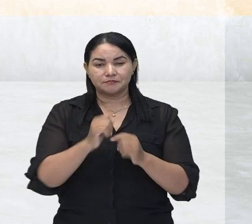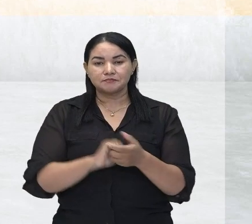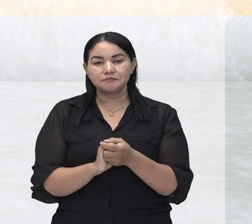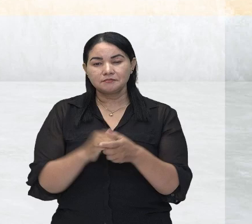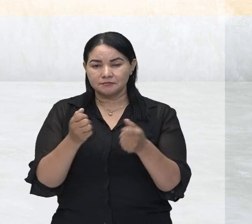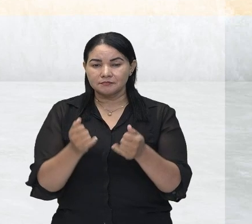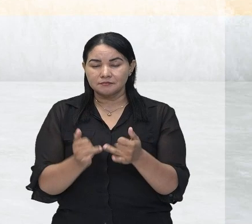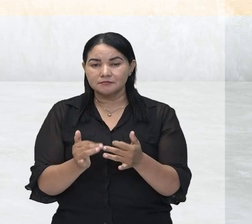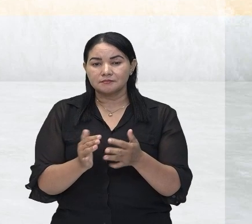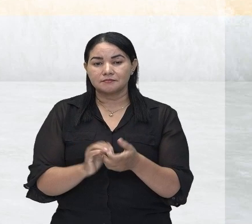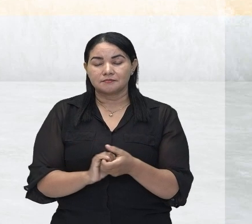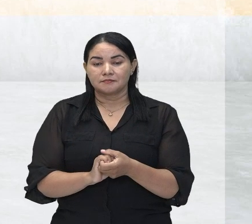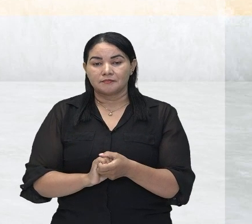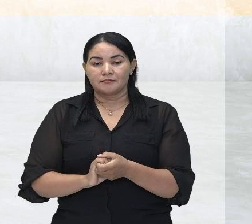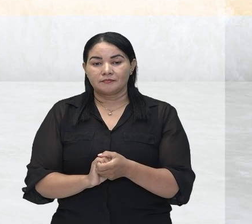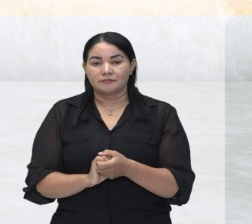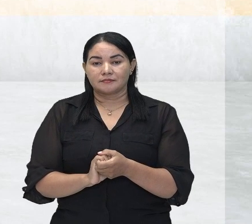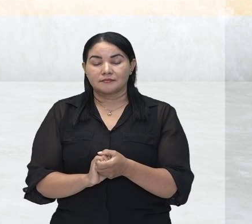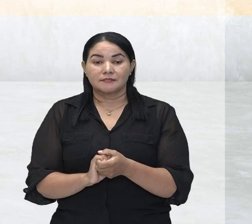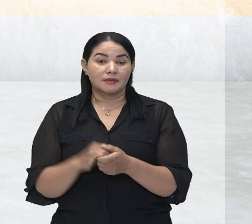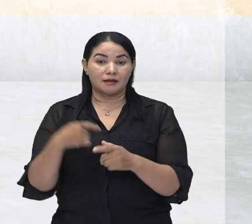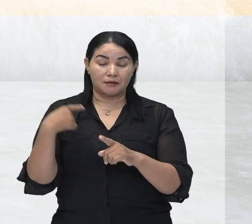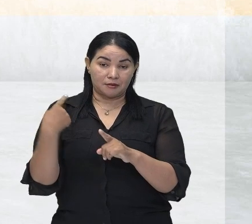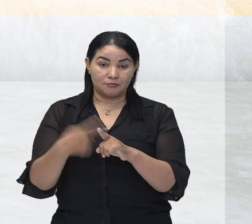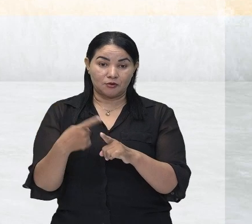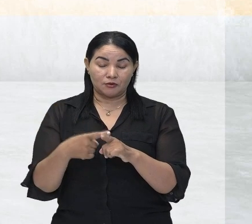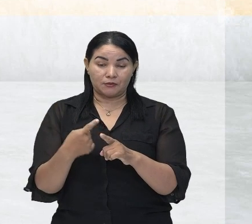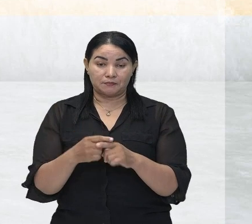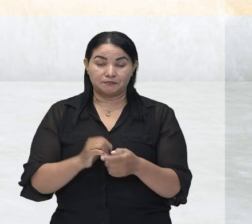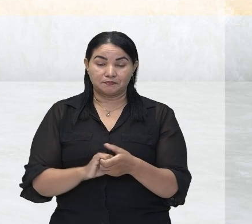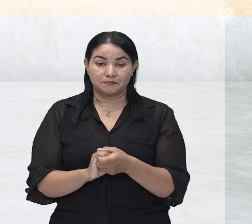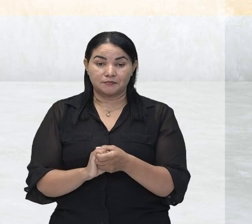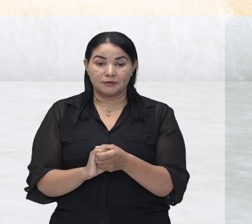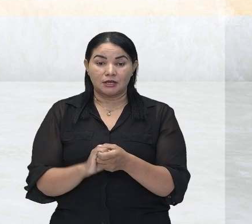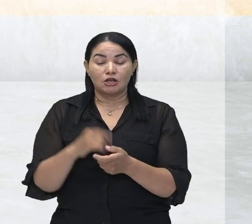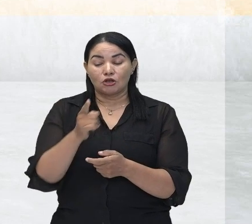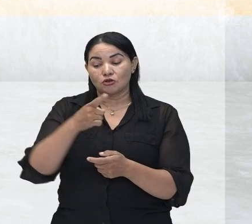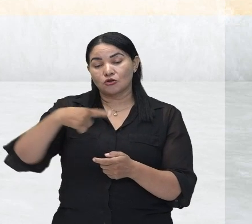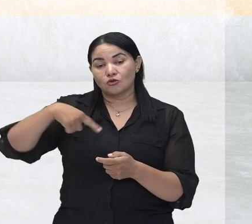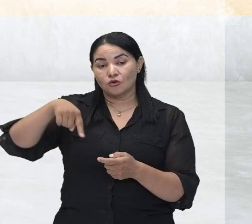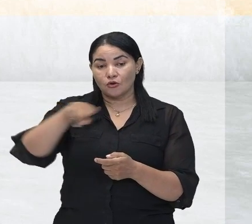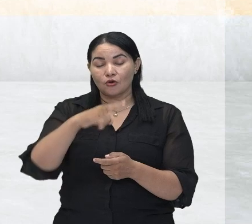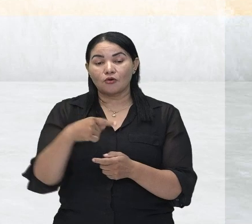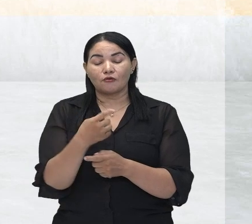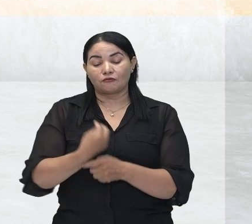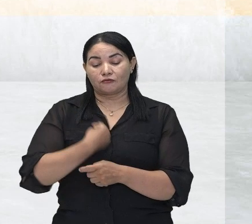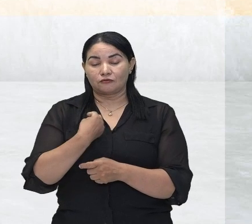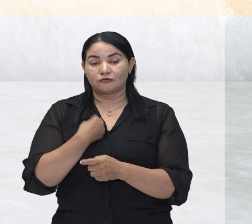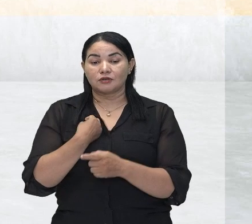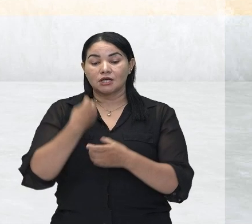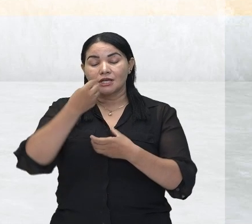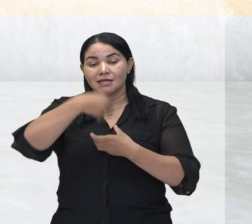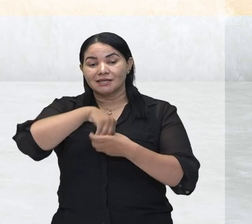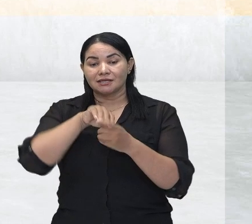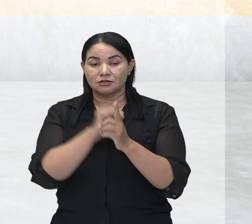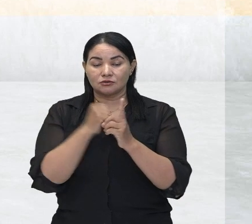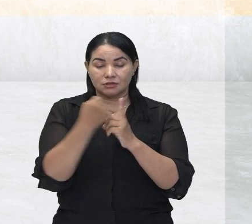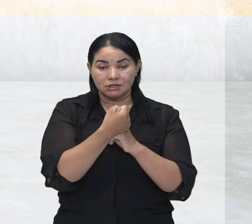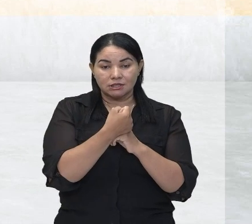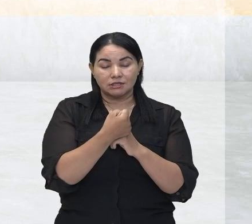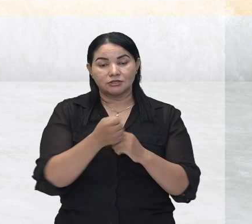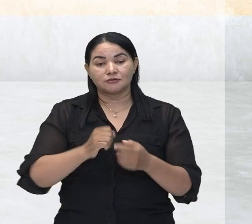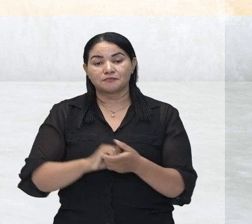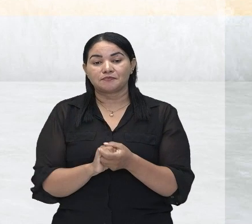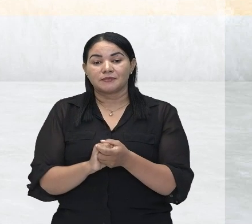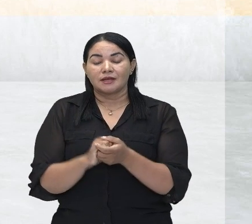né? Porque nós estamos dentro de uma sociedade, nós nascemos